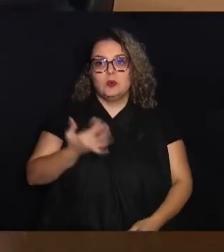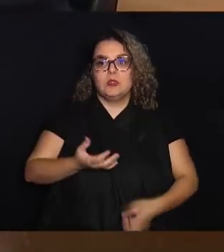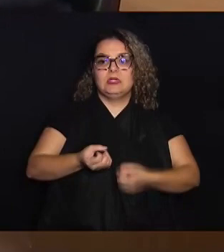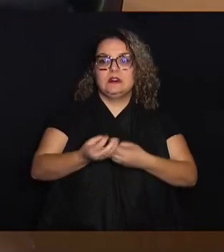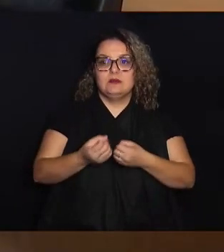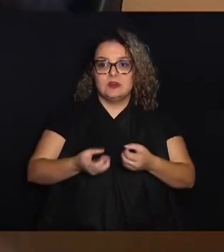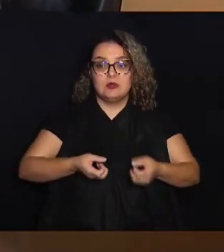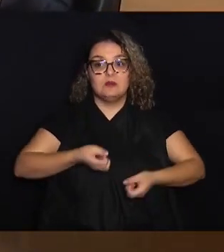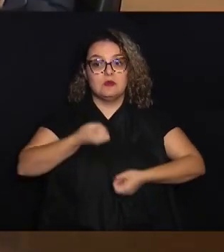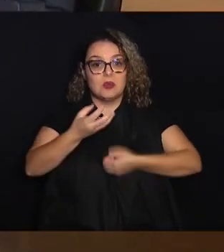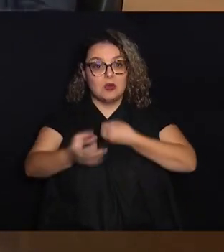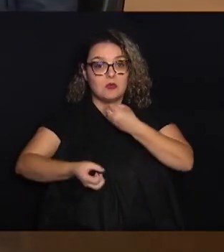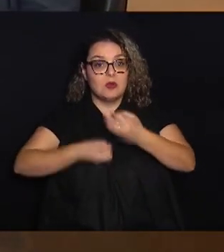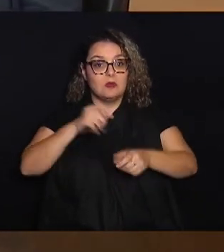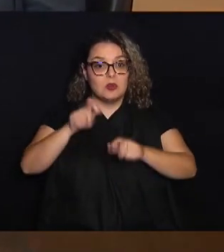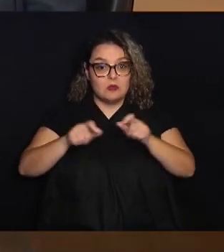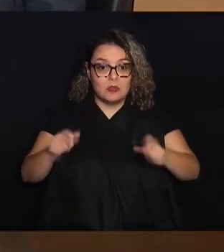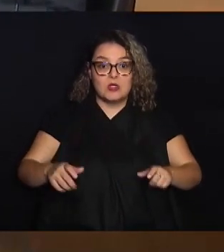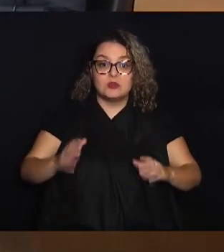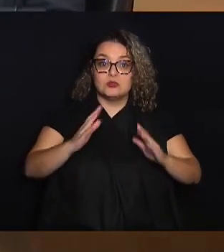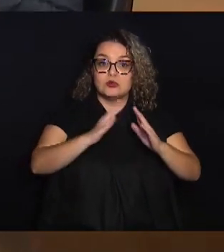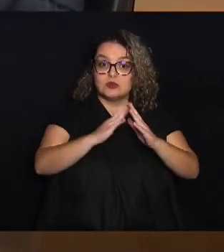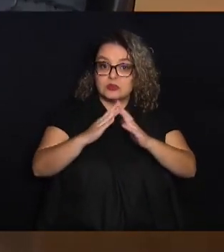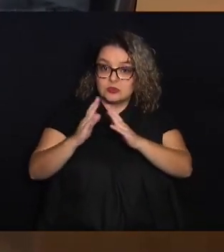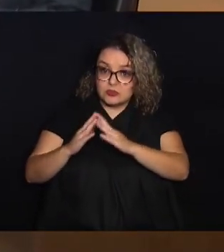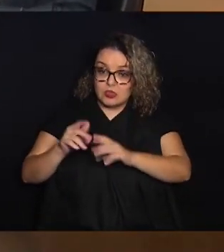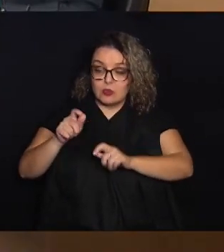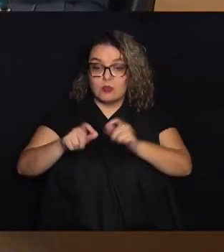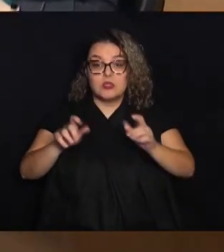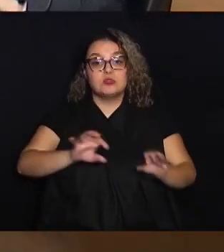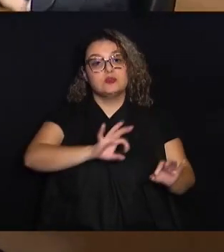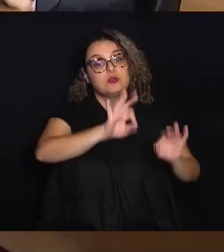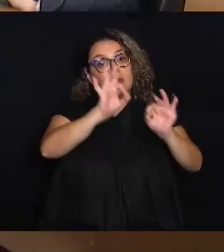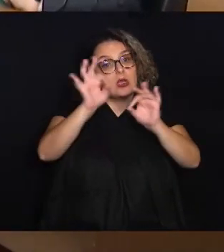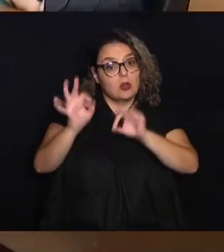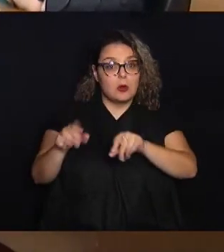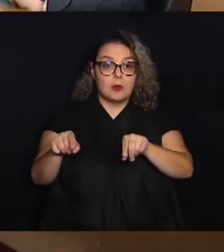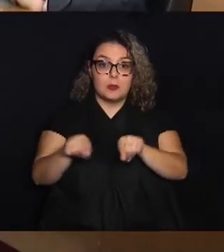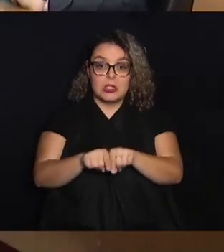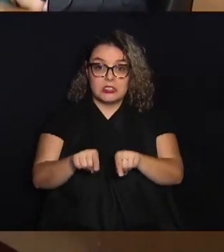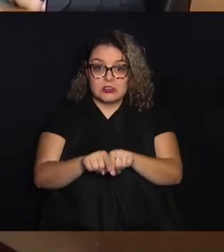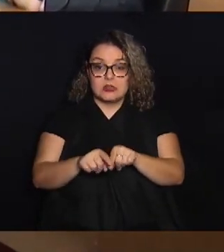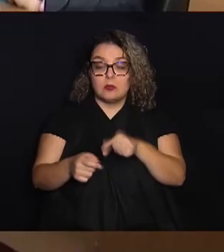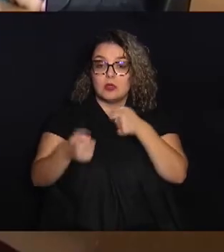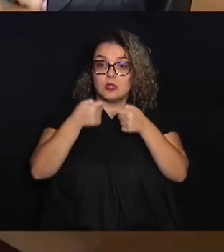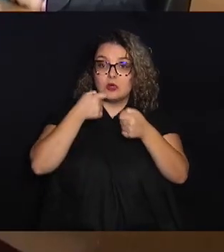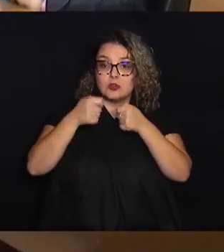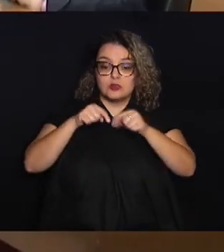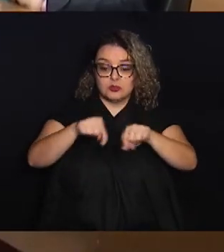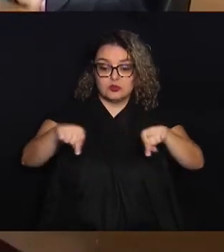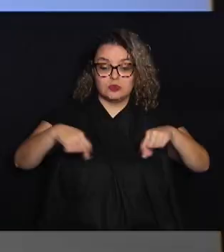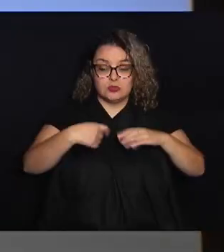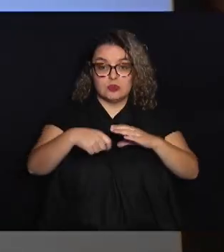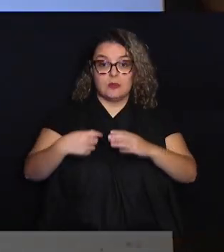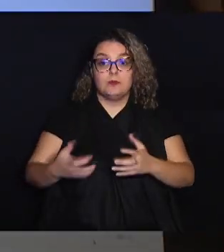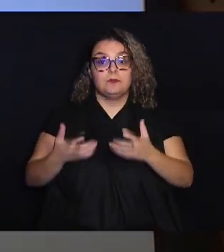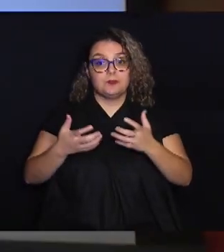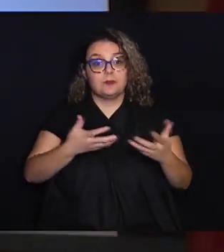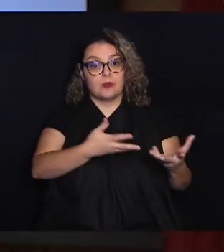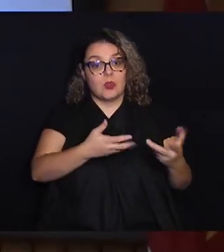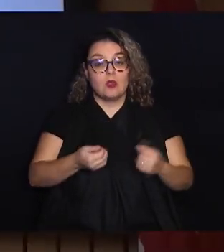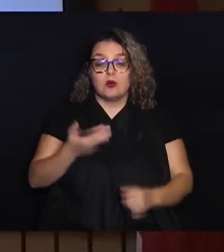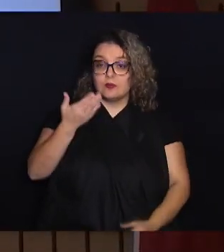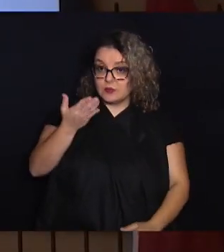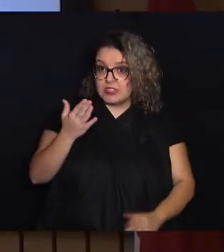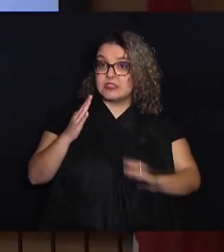você trouxe para a gente, pessoal de casa, pessoal aí que está acompanhando também a entrevista no estúdio. A gente já quer convidar você que